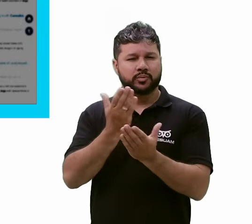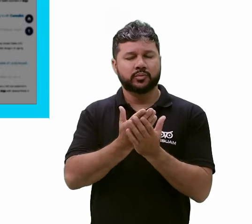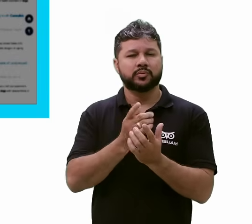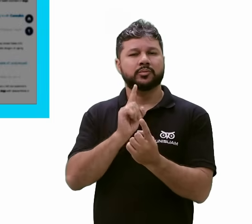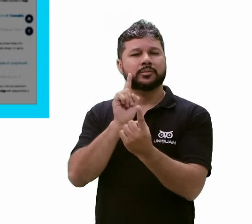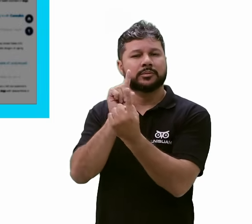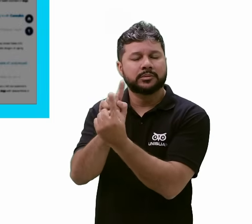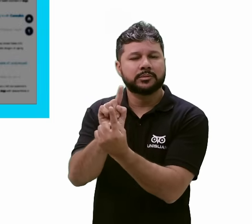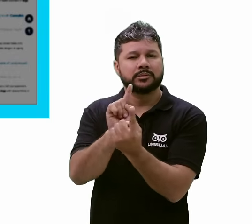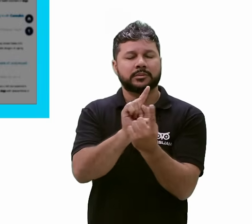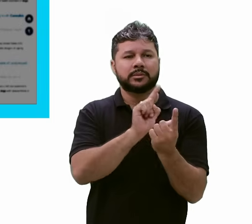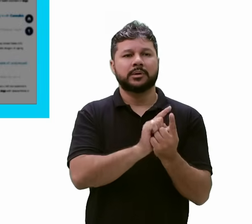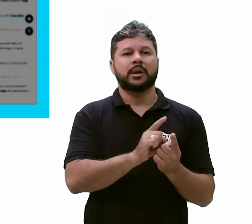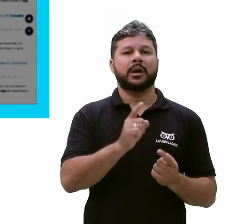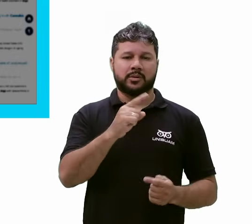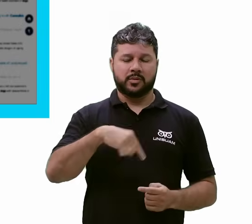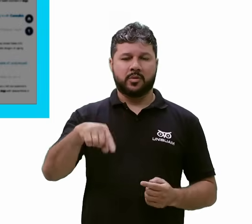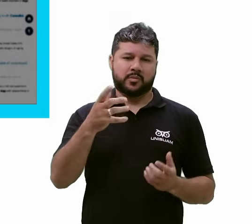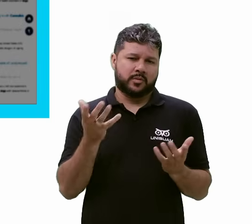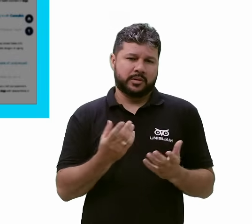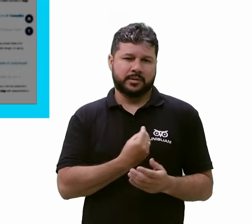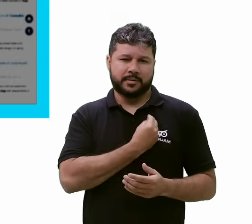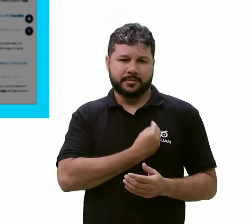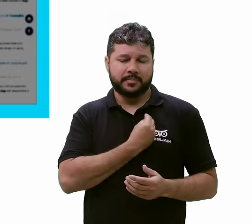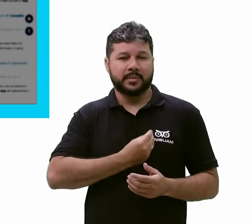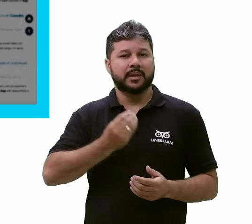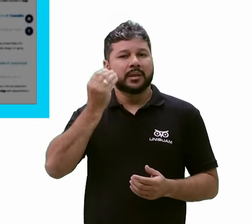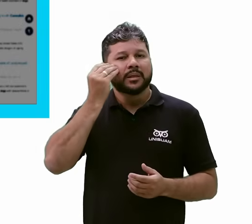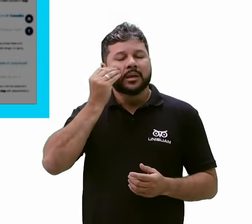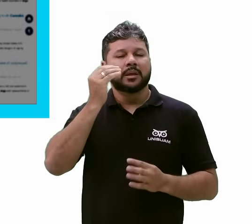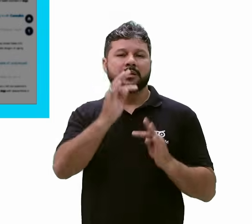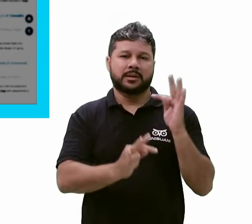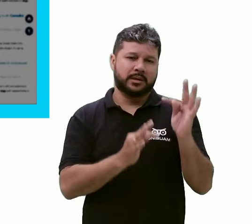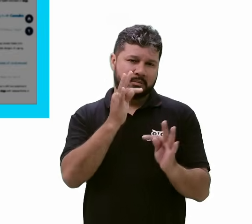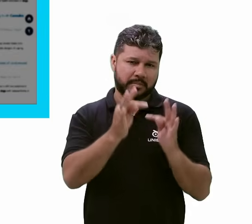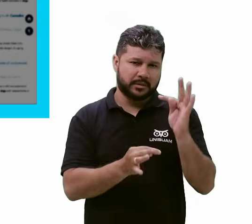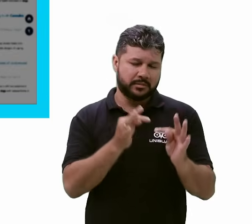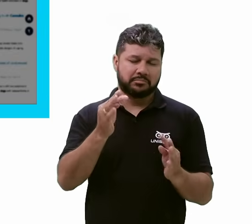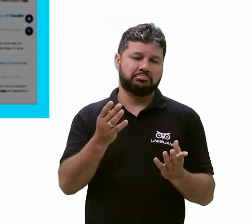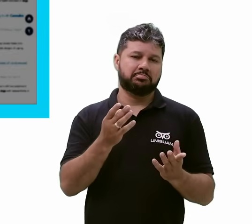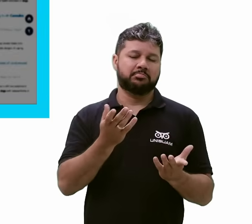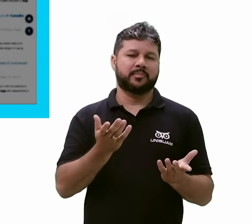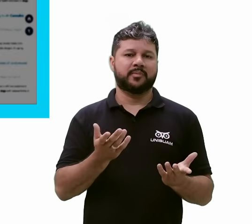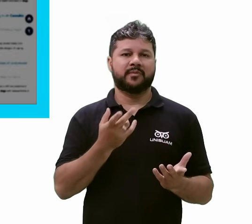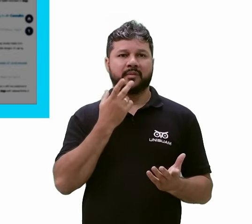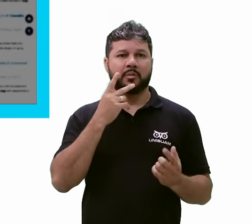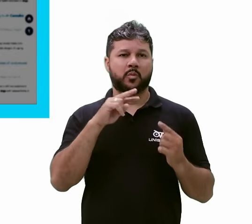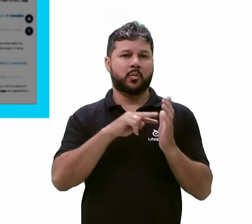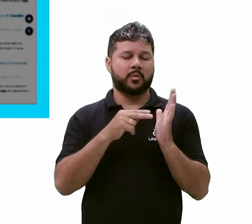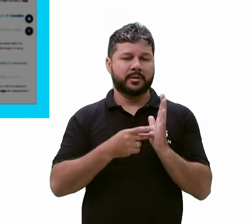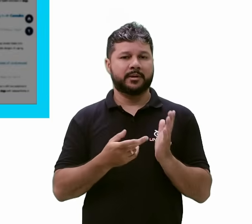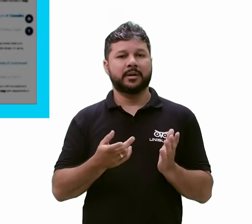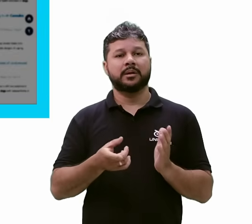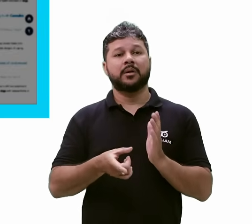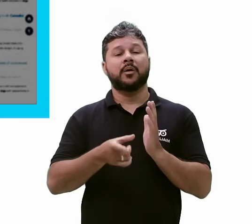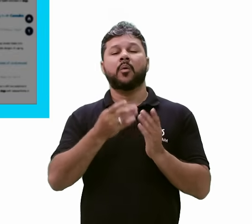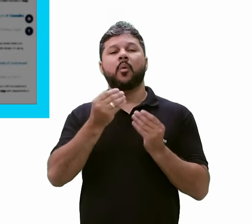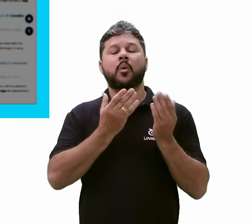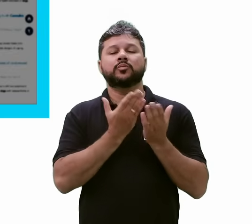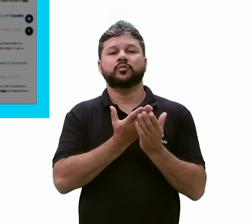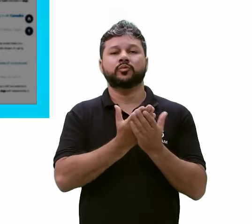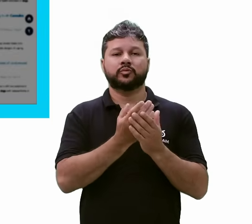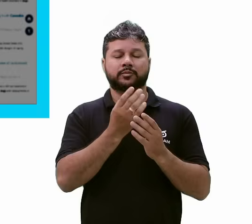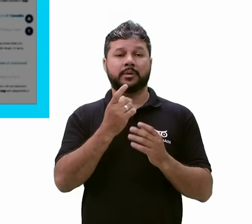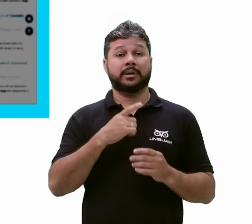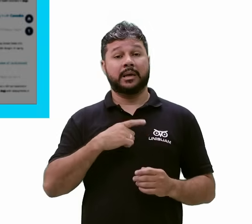estudos clínicos, que é o que a gente mais tem hoje em dia quando a gente fala de um tratamento, tá? Então, como seriam esses estudos